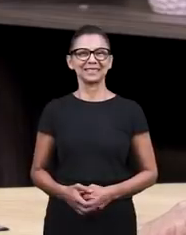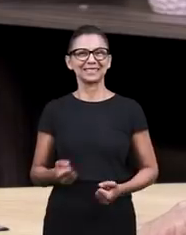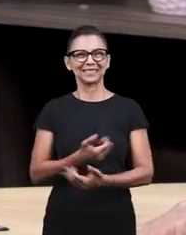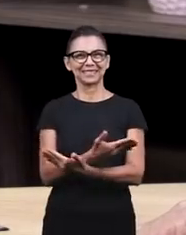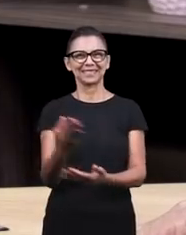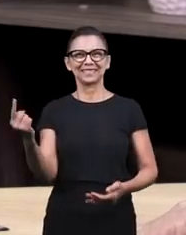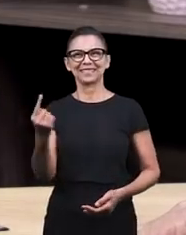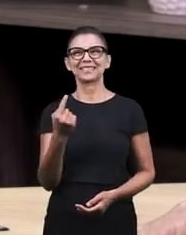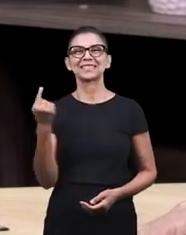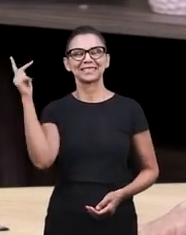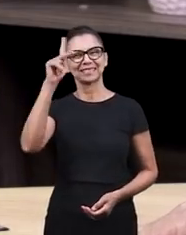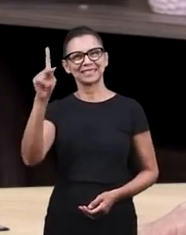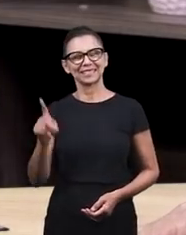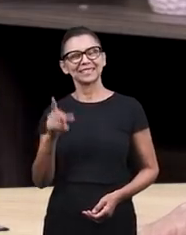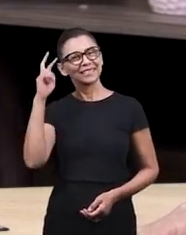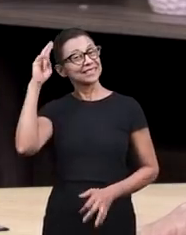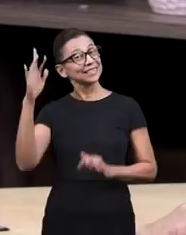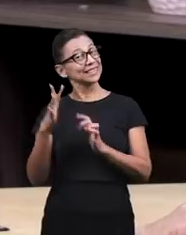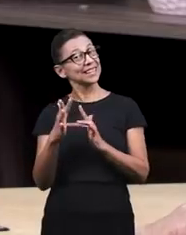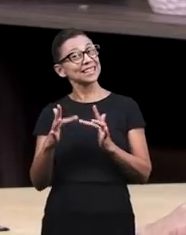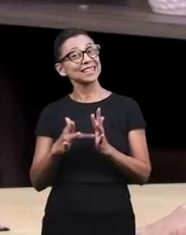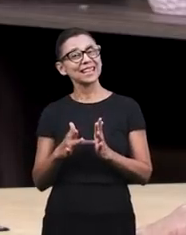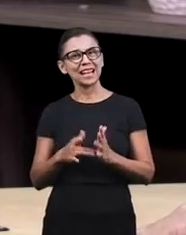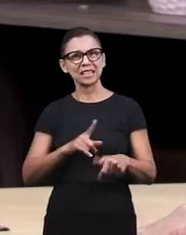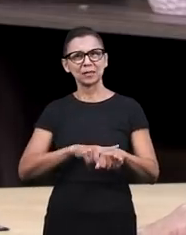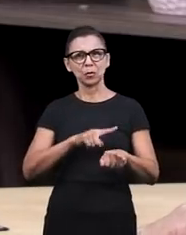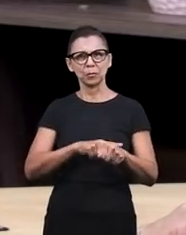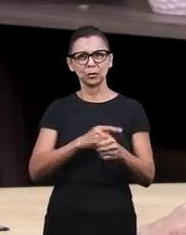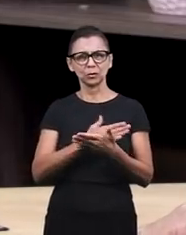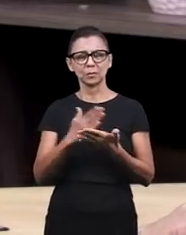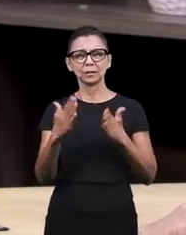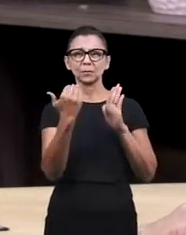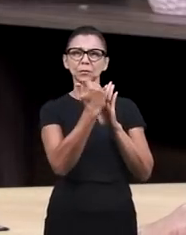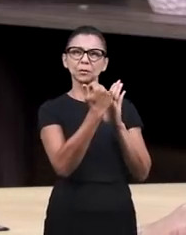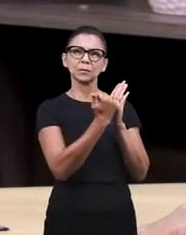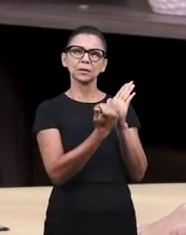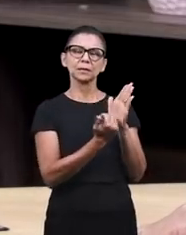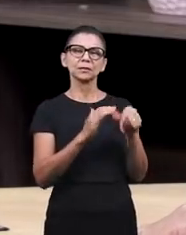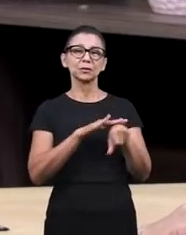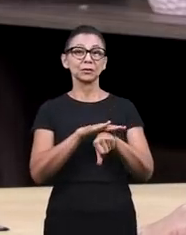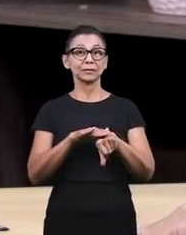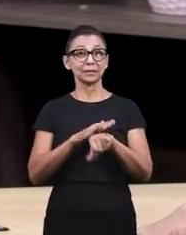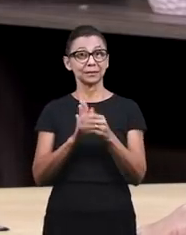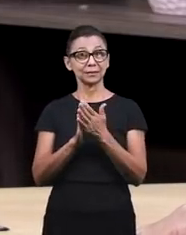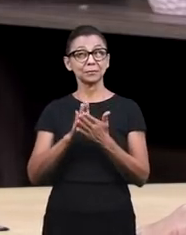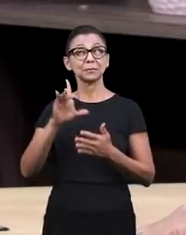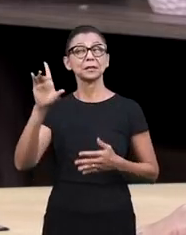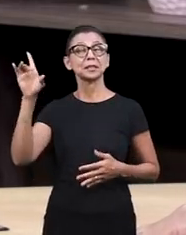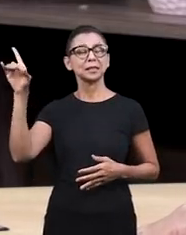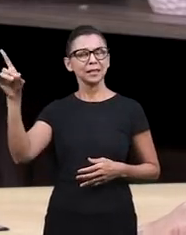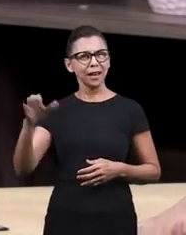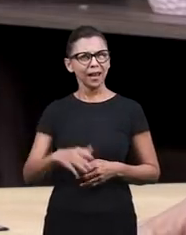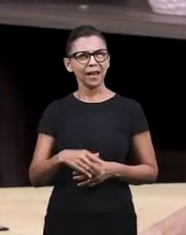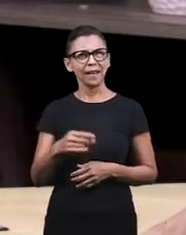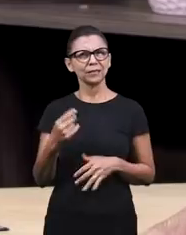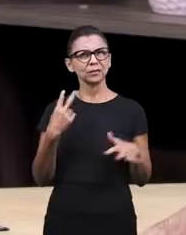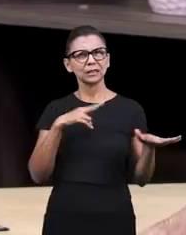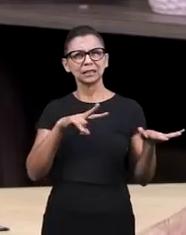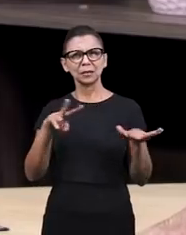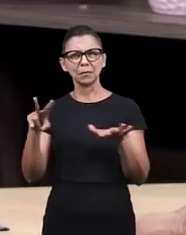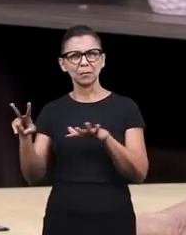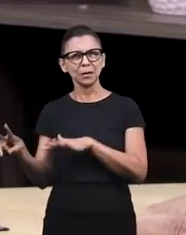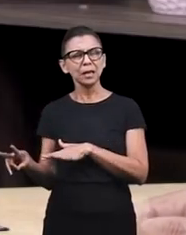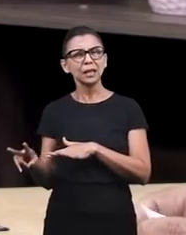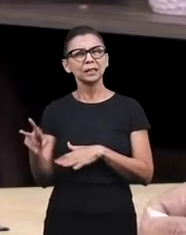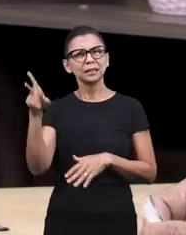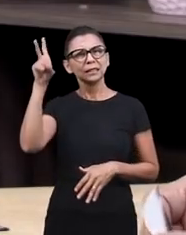Eu saúdo a todos com a paz do Senhor Jesus. Nós estamos começando mais uma edição do programa Conversas Bíblicas, esse encontro semanal que nós